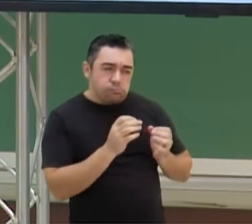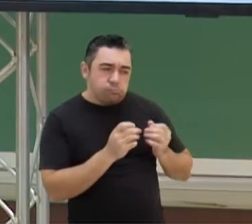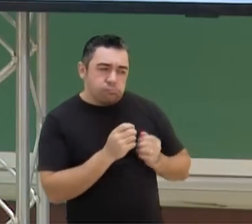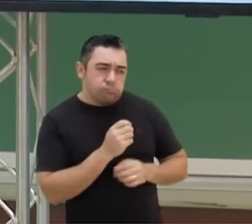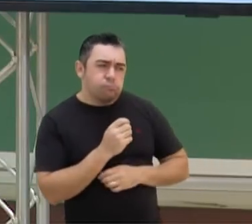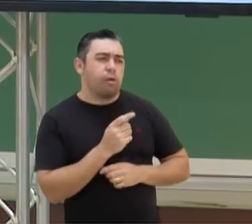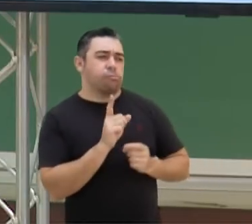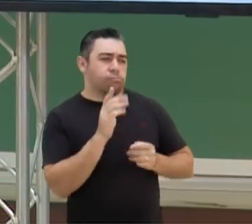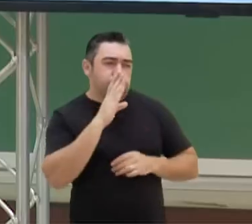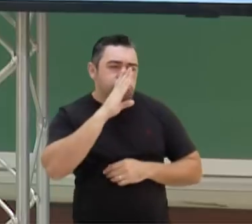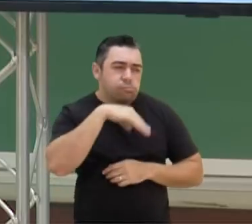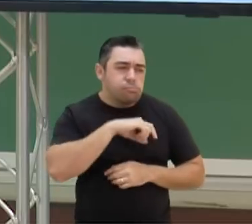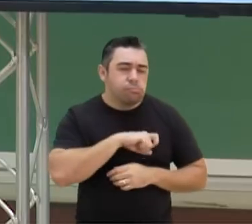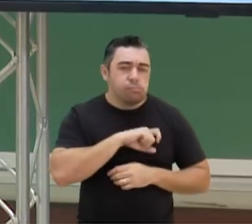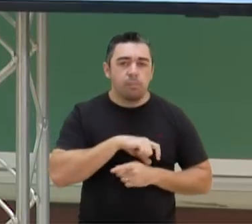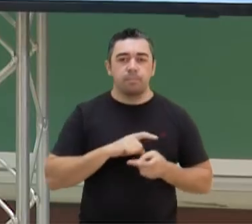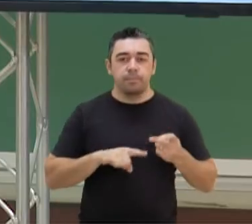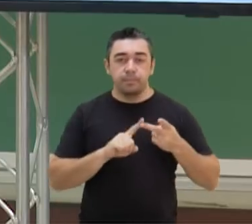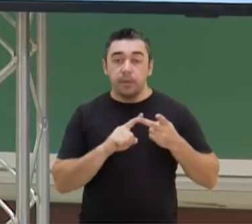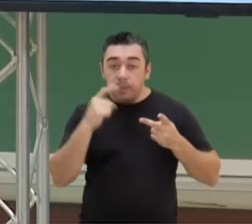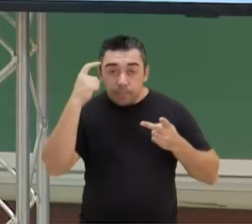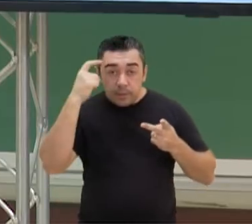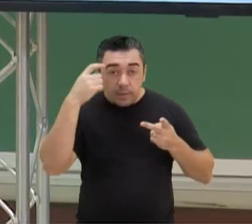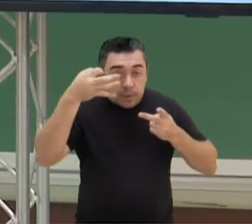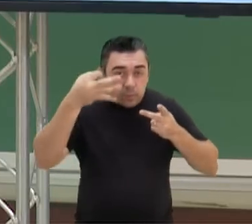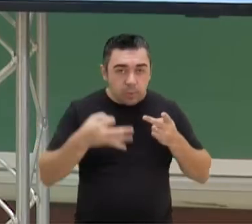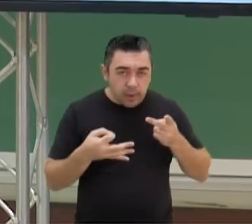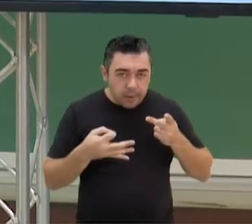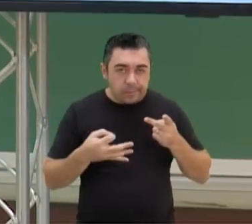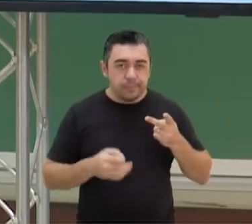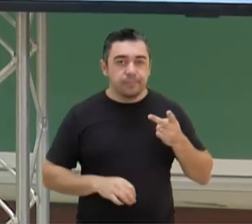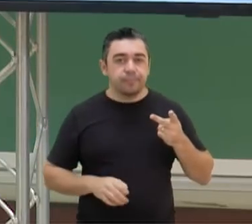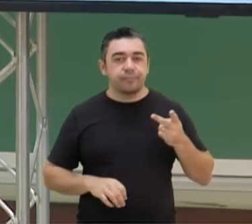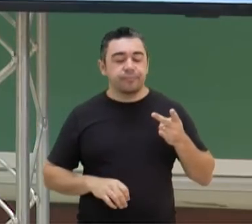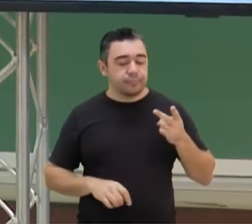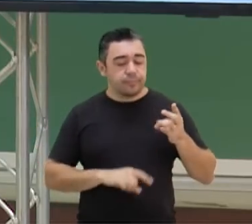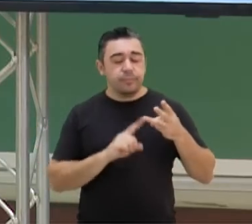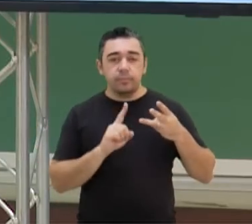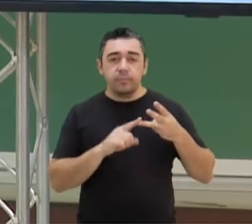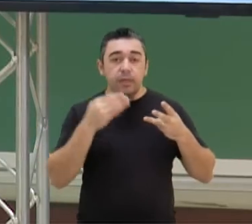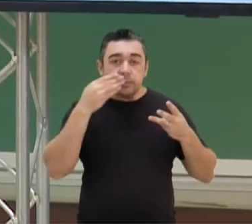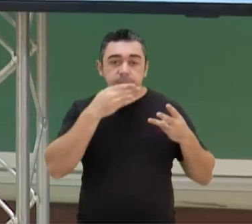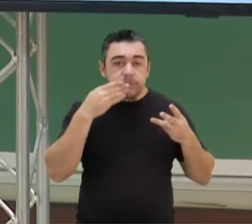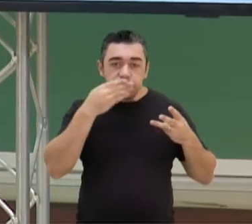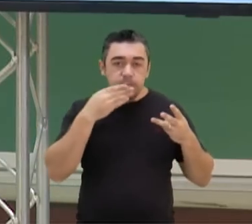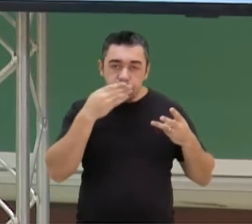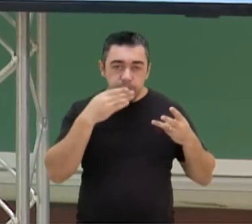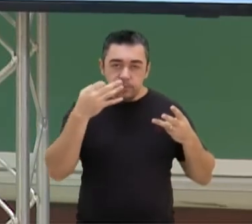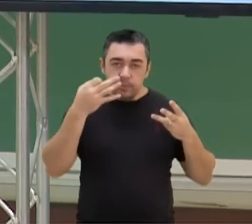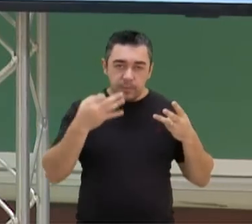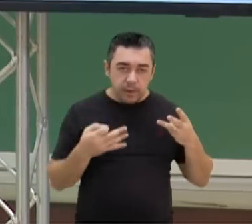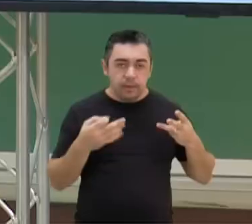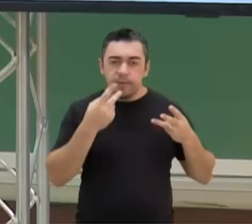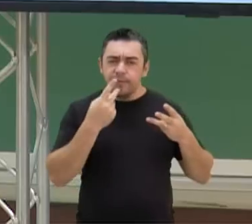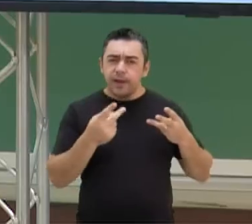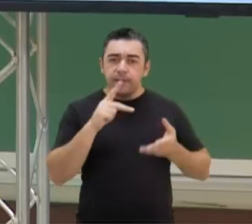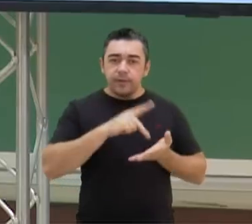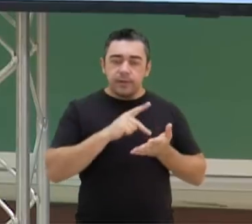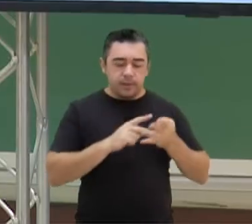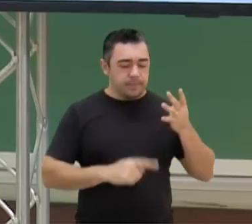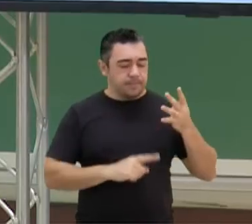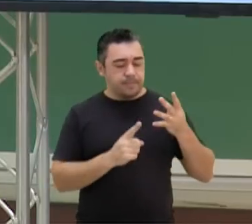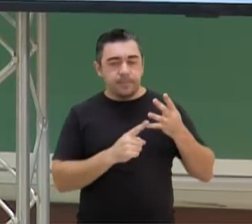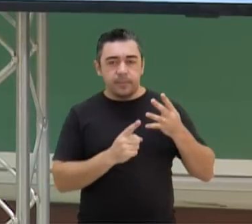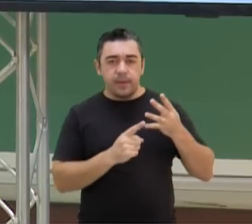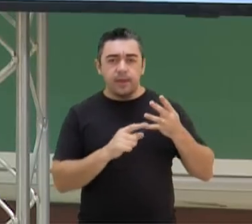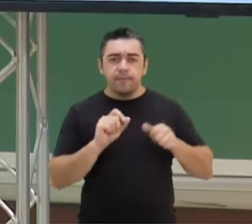deturpados. Pensamento correto. Então, pense corretamente. Discurso correto. Fale aquilo que é verdade.